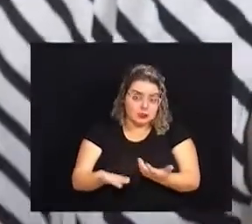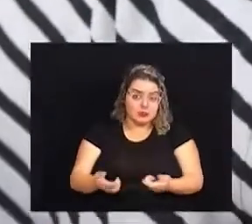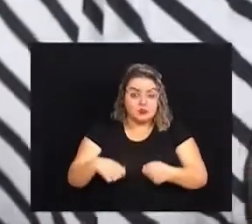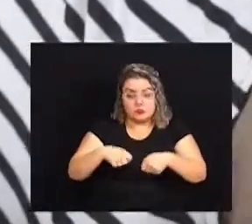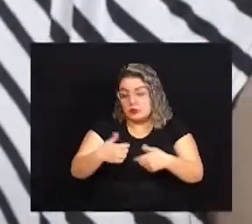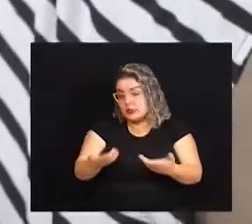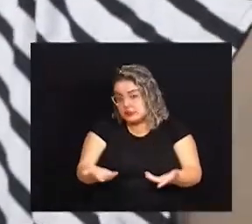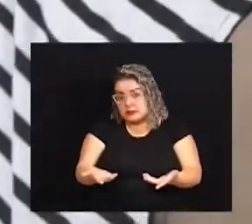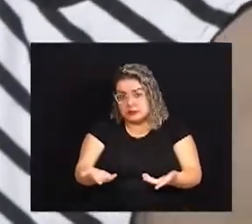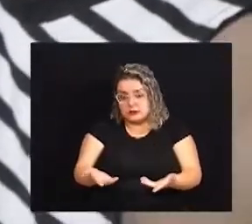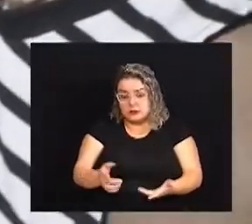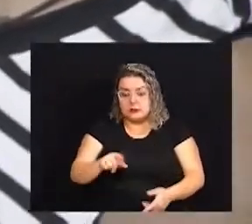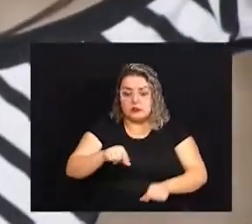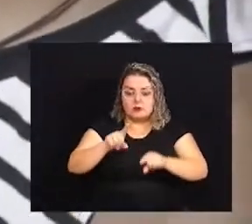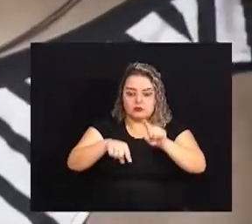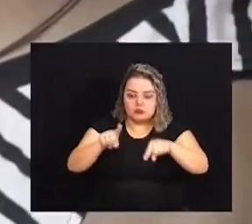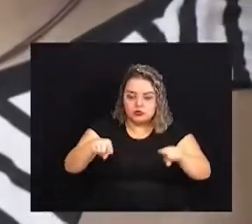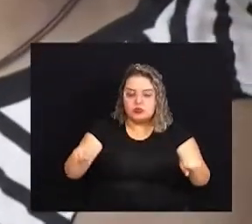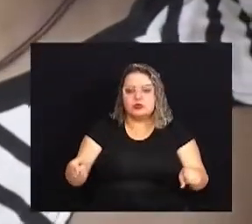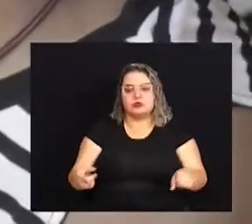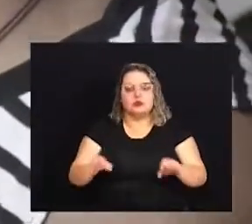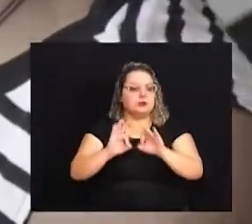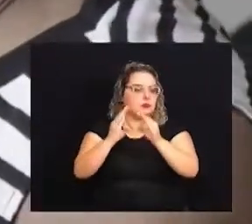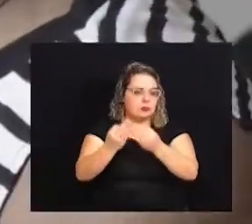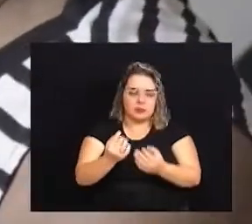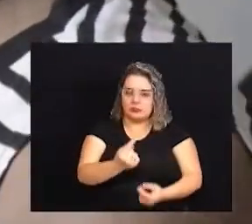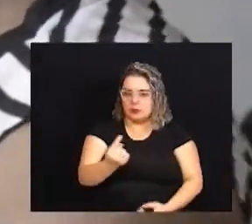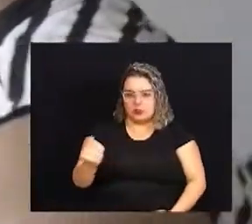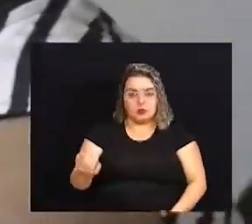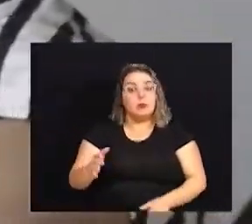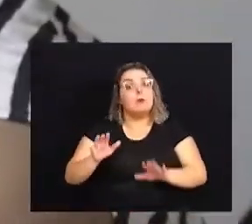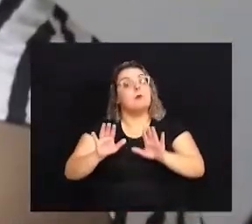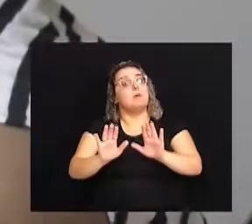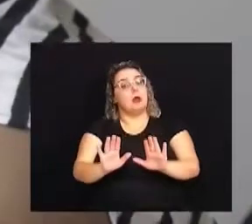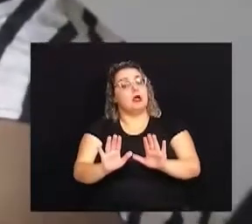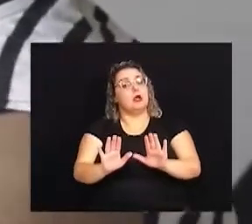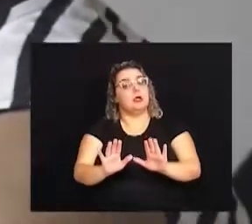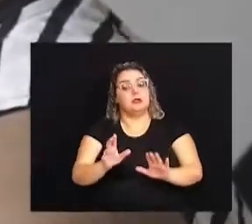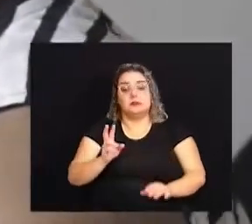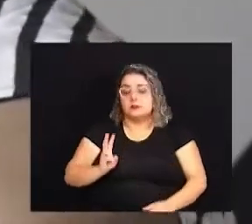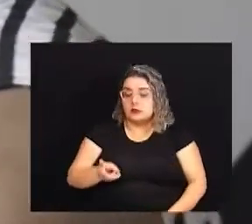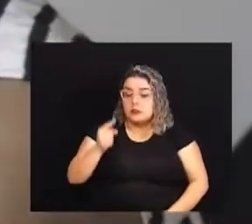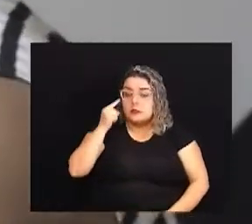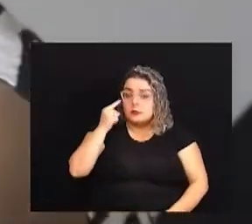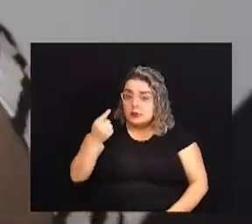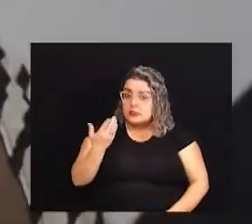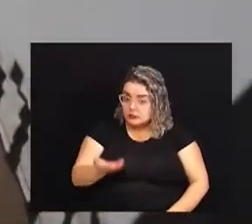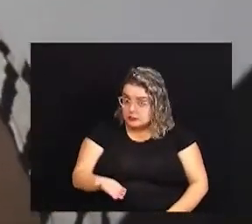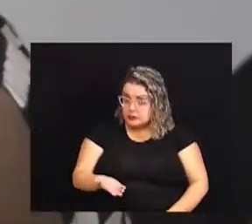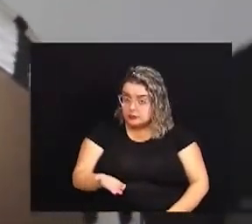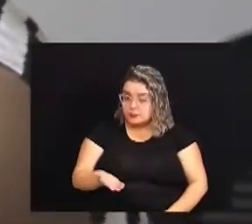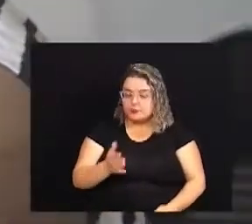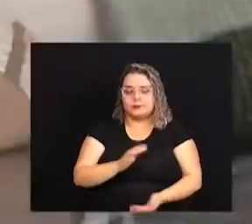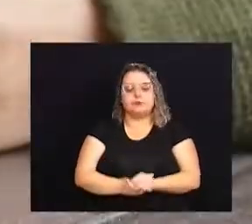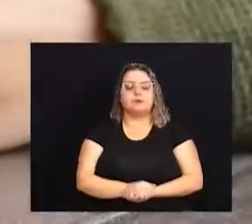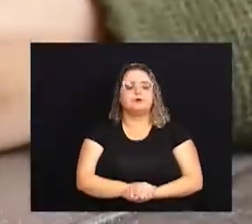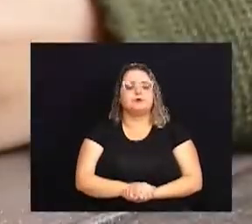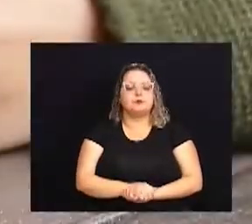parte do básico, é de extrema necessidade. Então, isso varia de família para família. Mas sempre tem que pensar